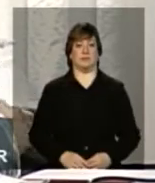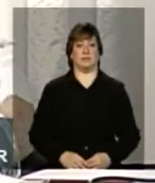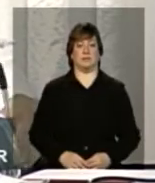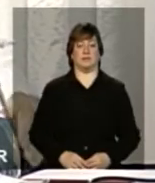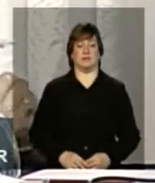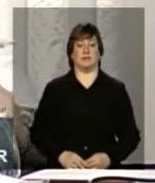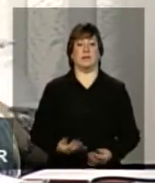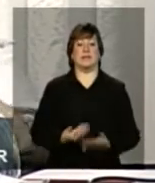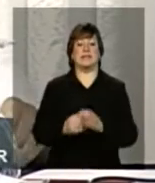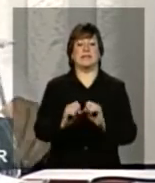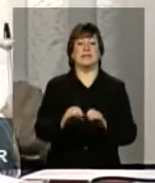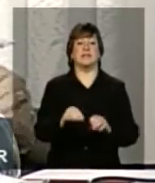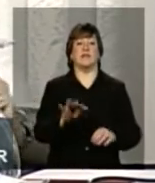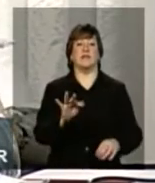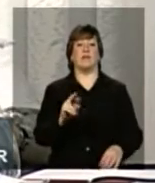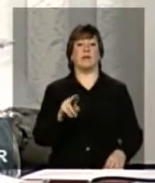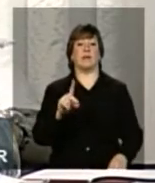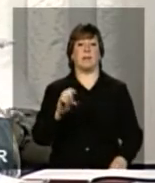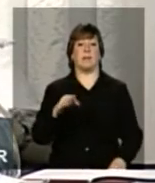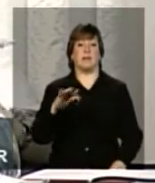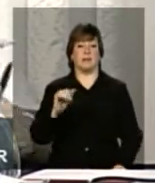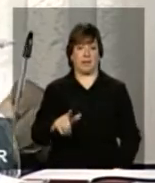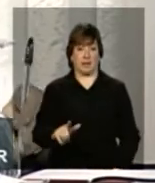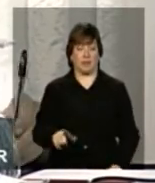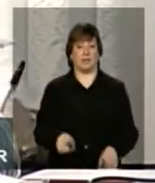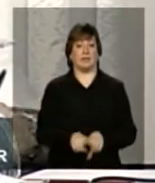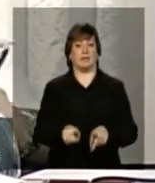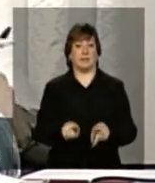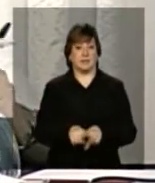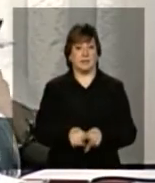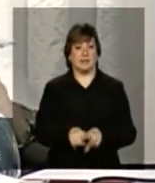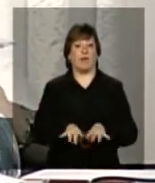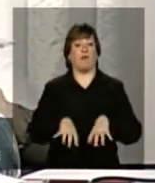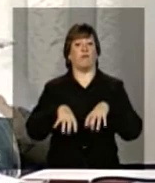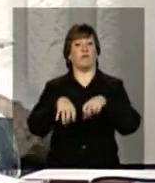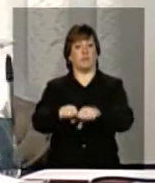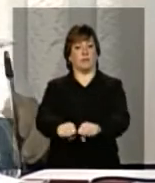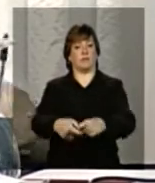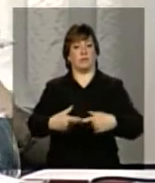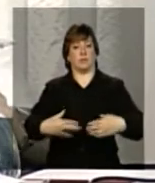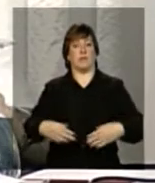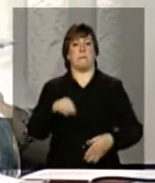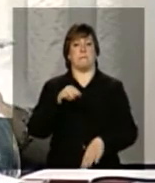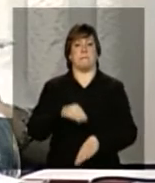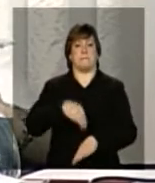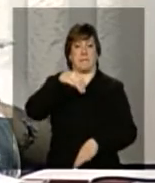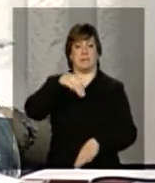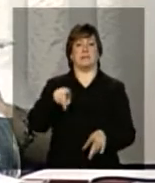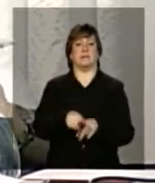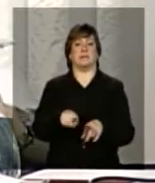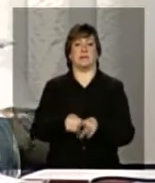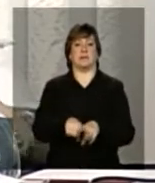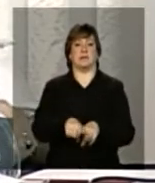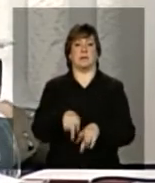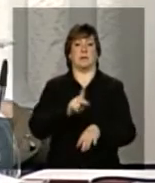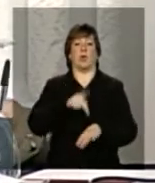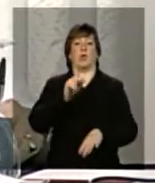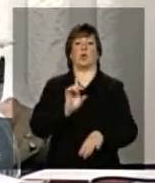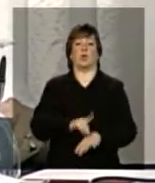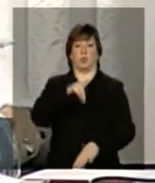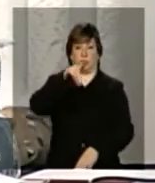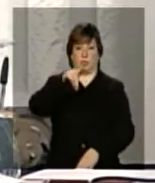do ensino fundamental, estudantes de graduação, de mestrado e